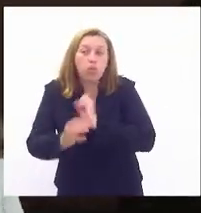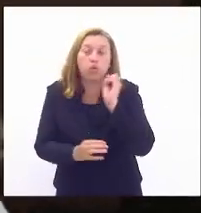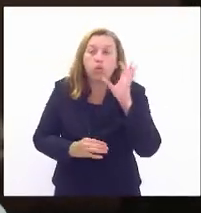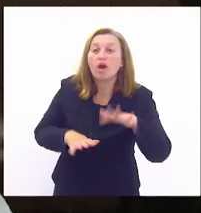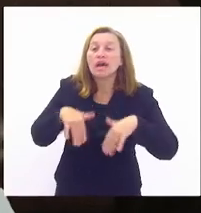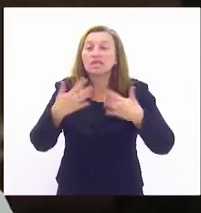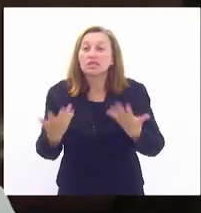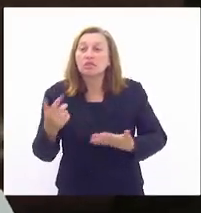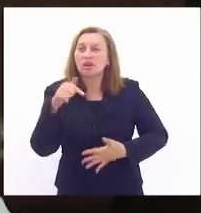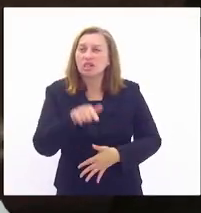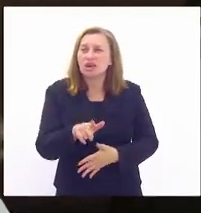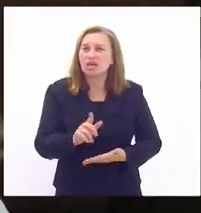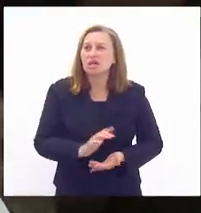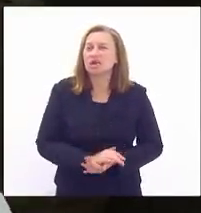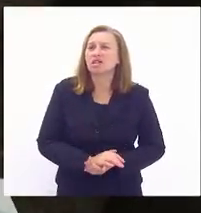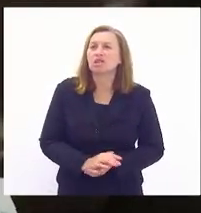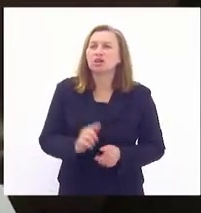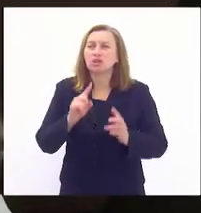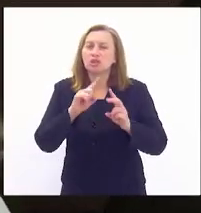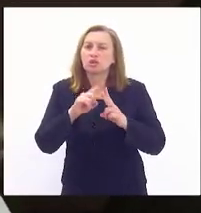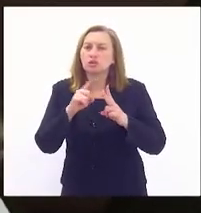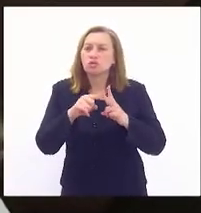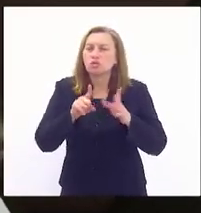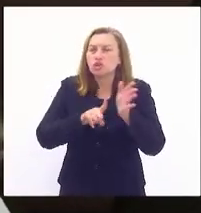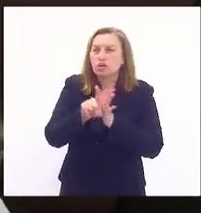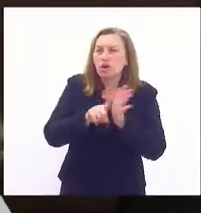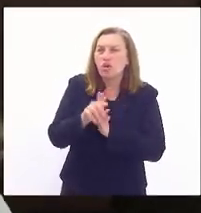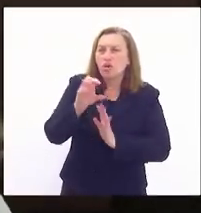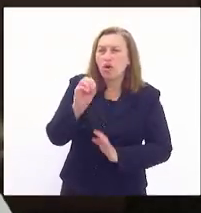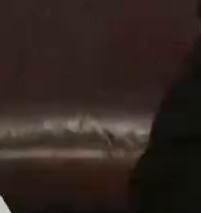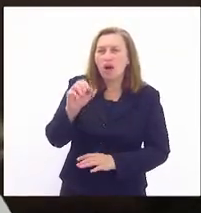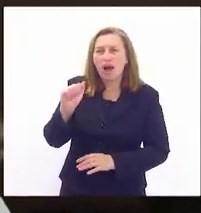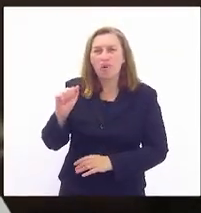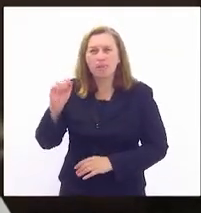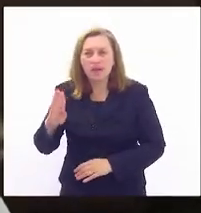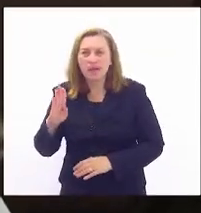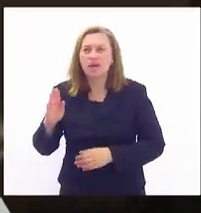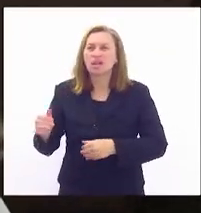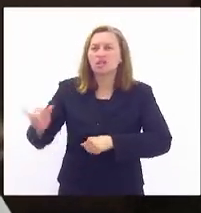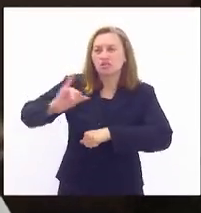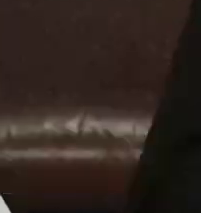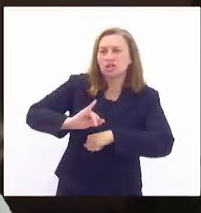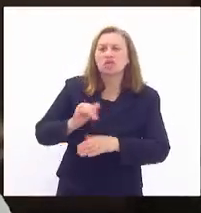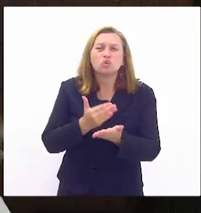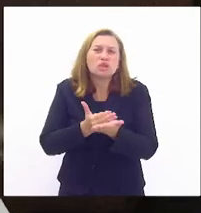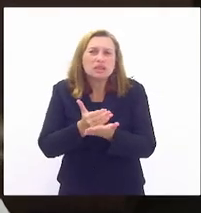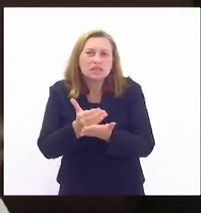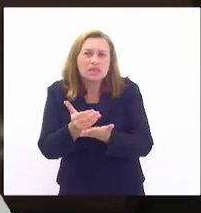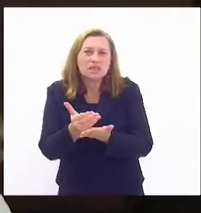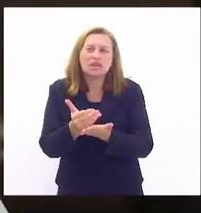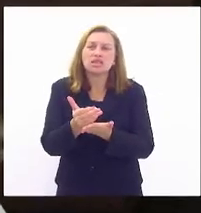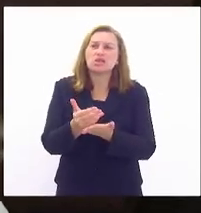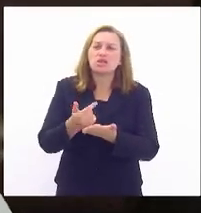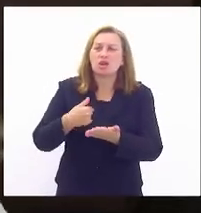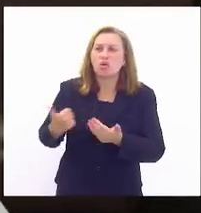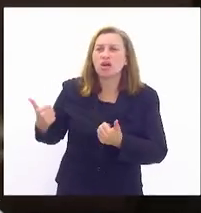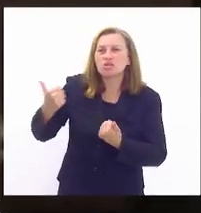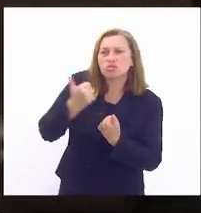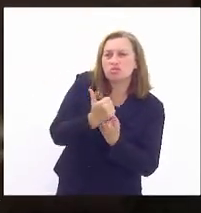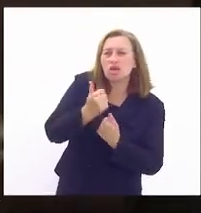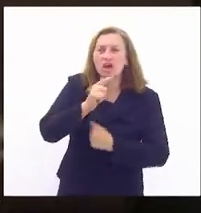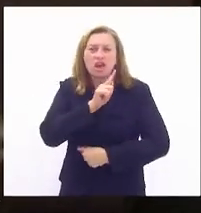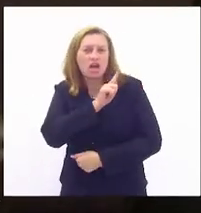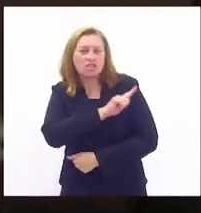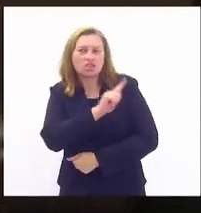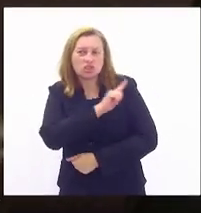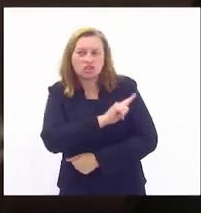aqui dois questionamentos. A OAB de Volta Redonda, desde o início, né, desde quando eu assumi aqui a gestão,